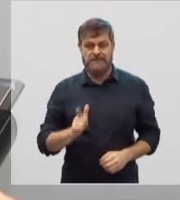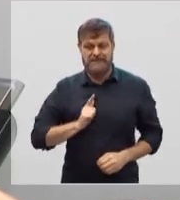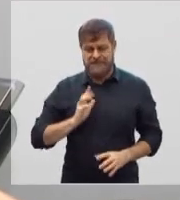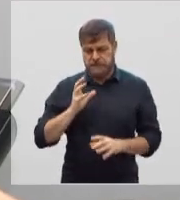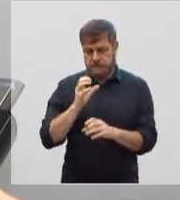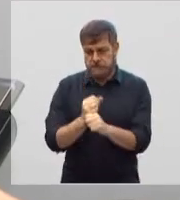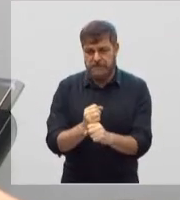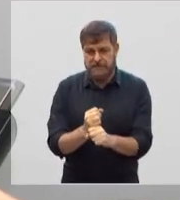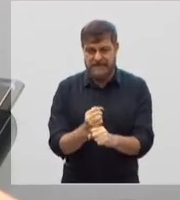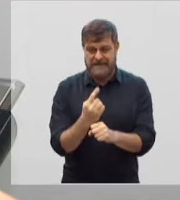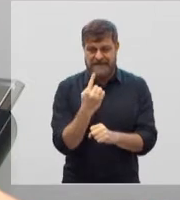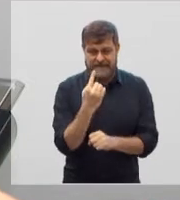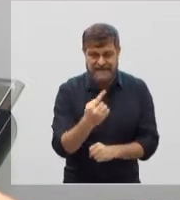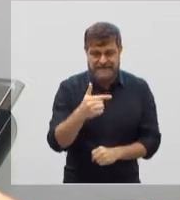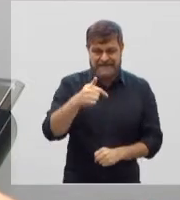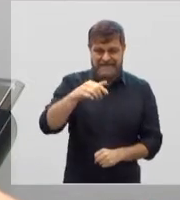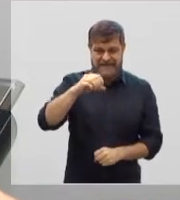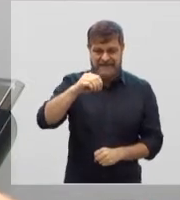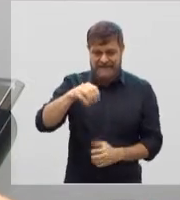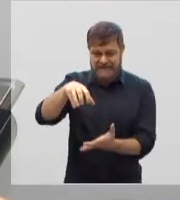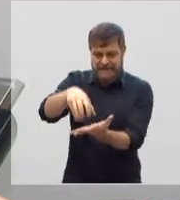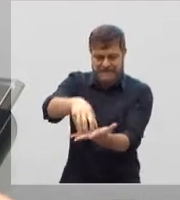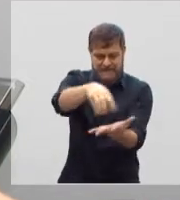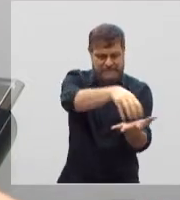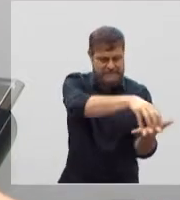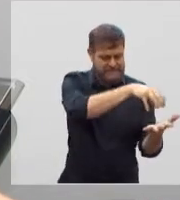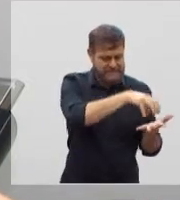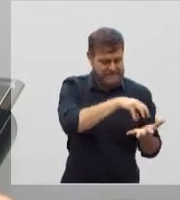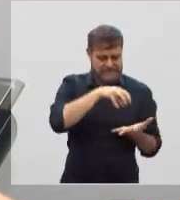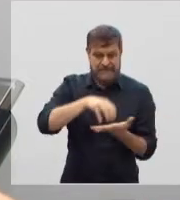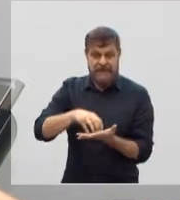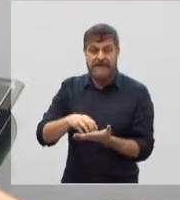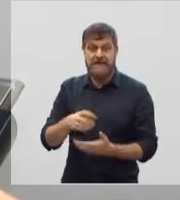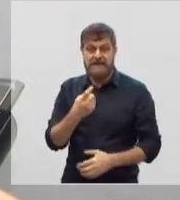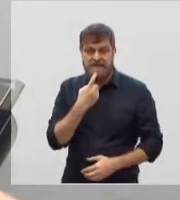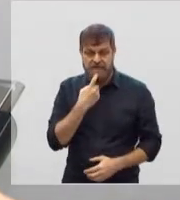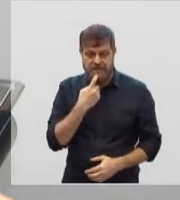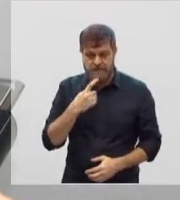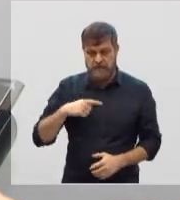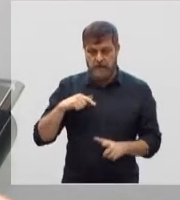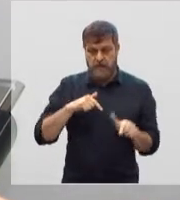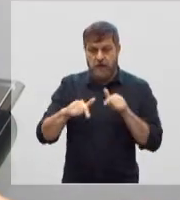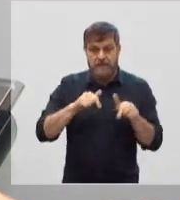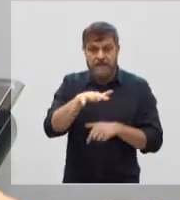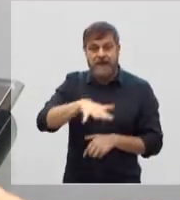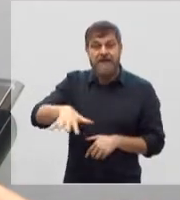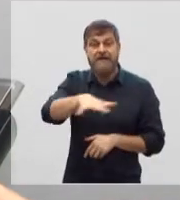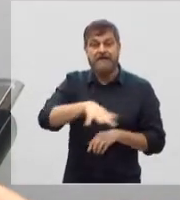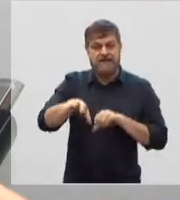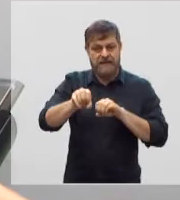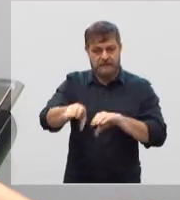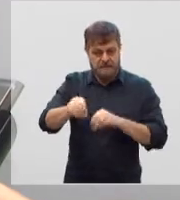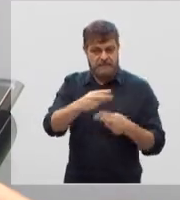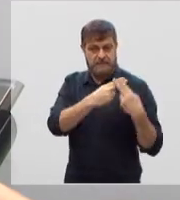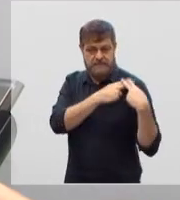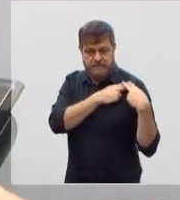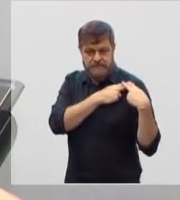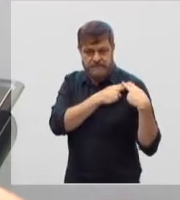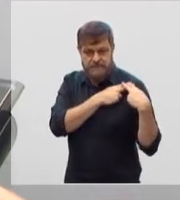que tem mais de 170 congregações na cidade de Campinas. E eu trabalho com a área de